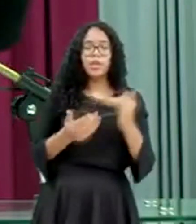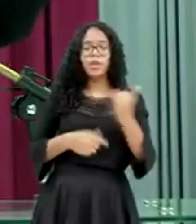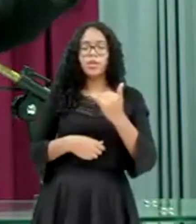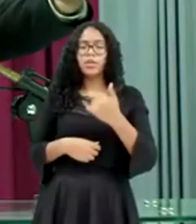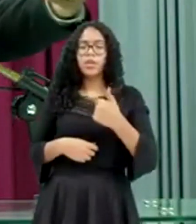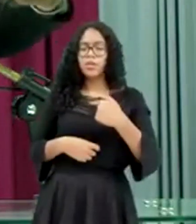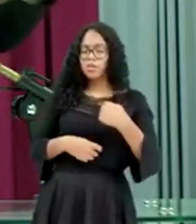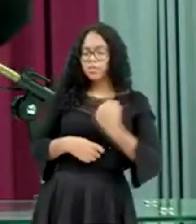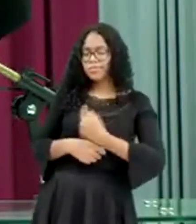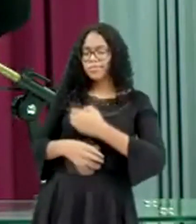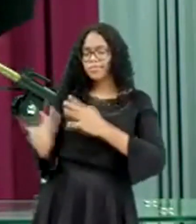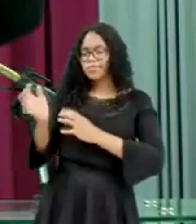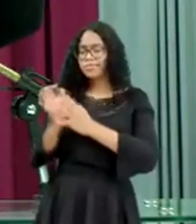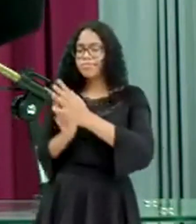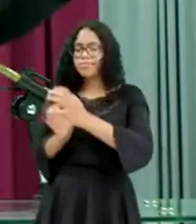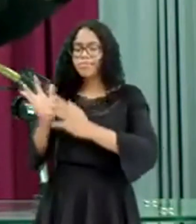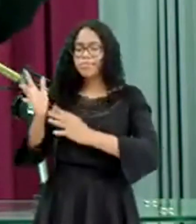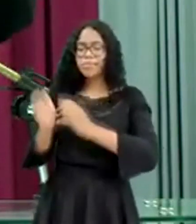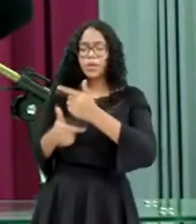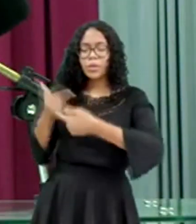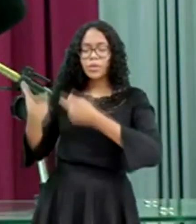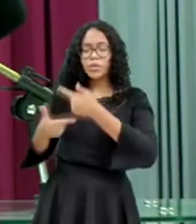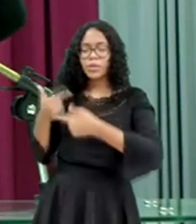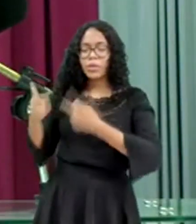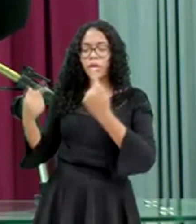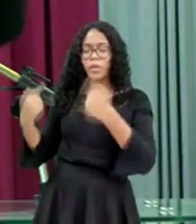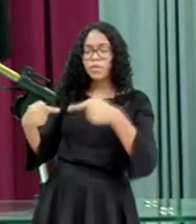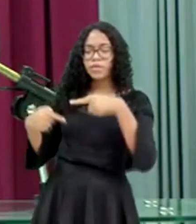como combater com o exército deles, eles são